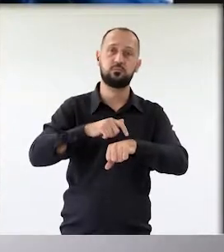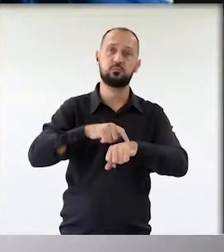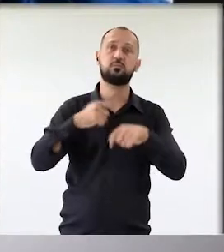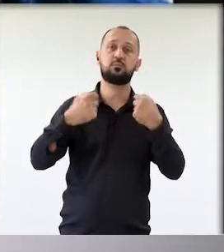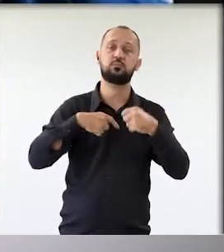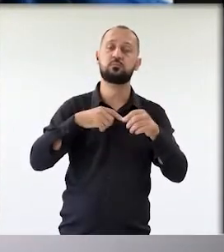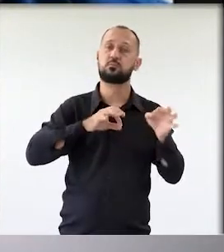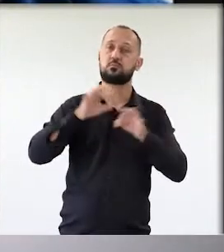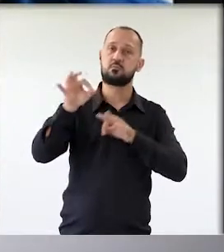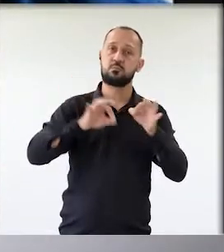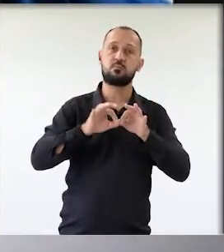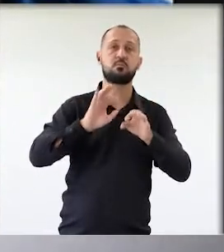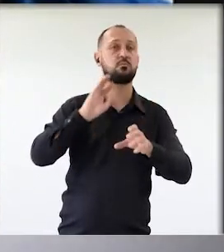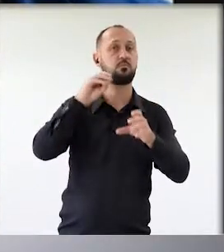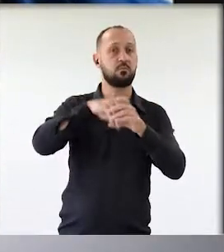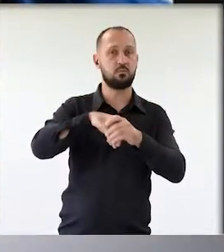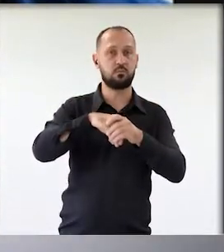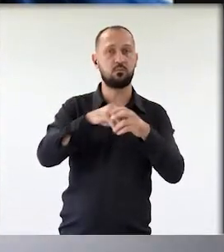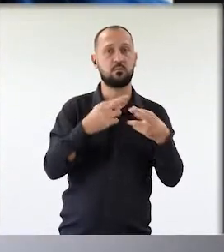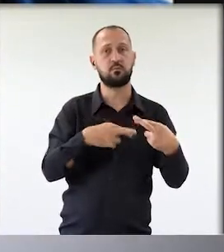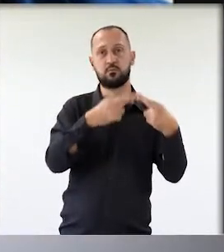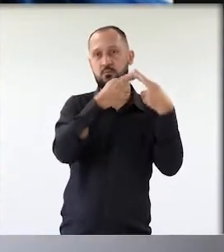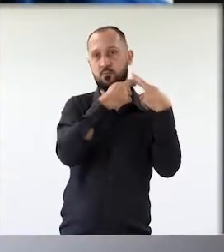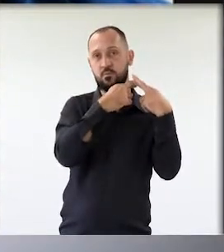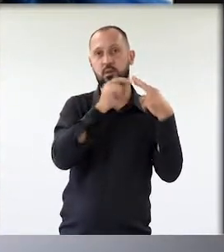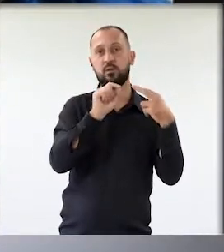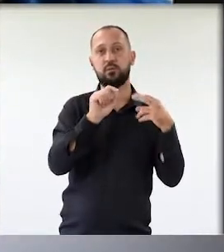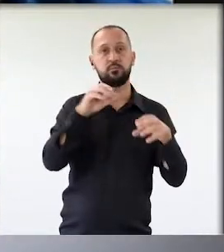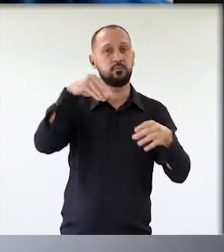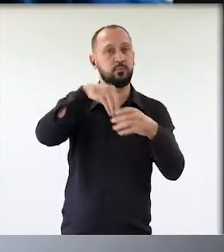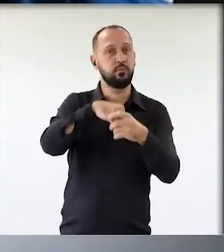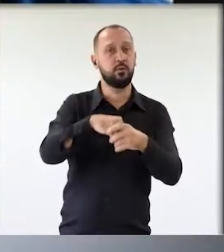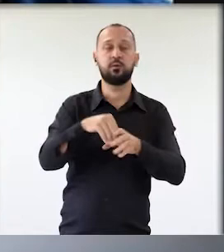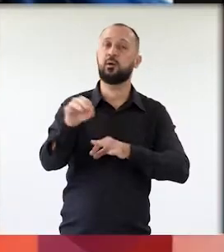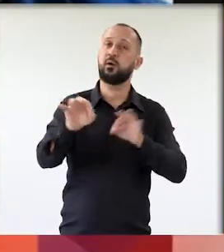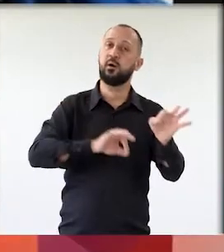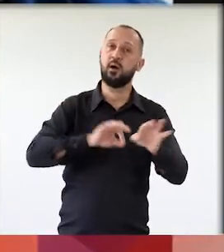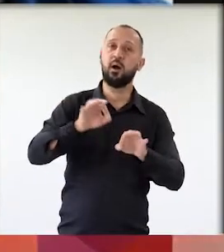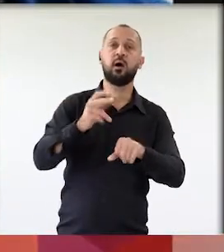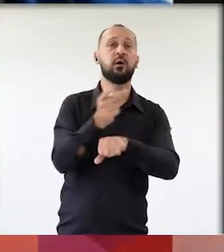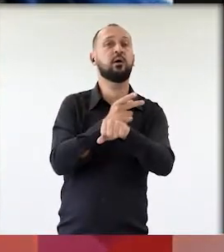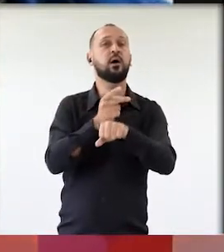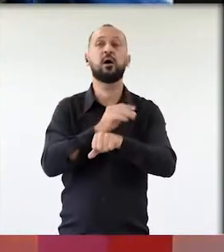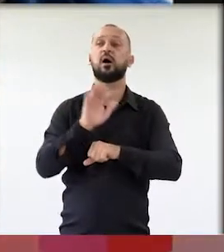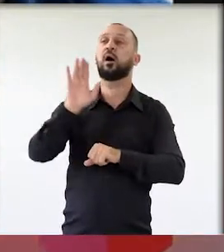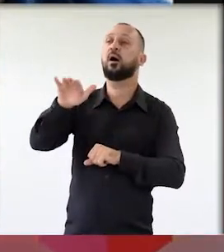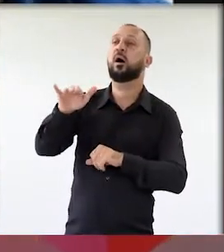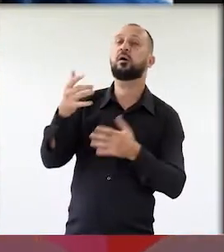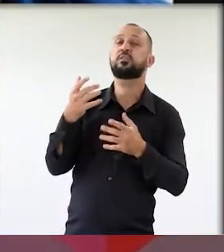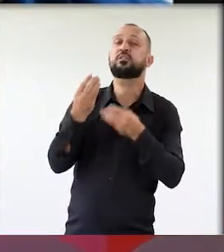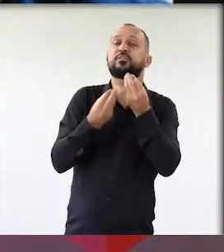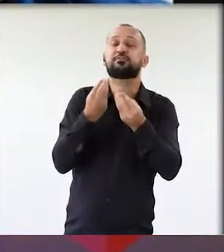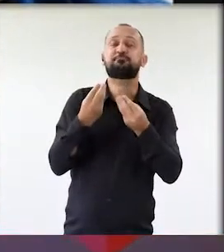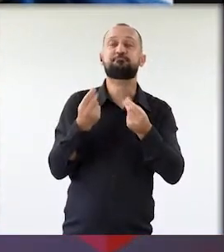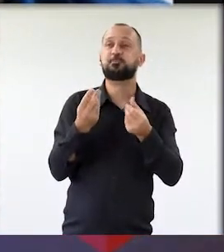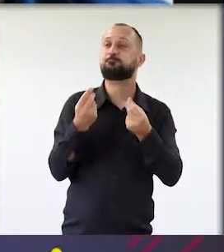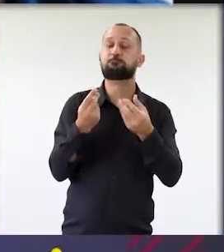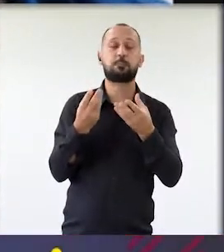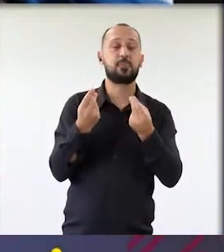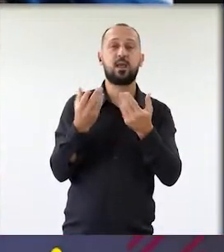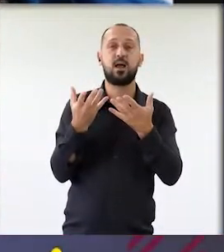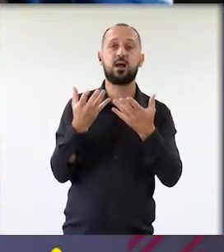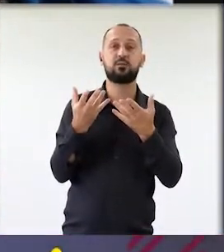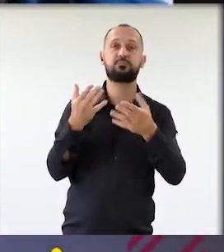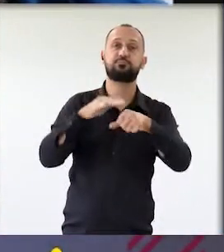de situação a gente tem que encaminhar para os setores responsáveis, para que esses setores façam a busca dessas pessoas, busca no sentido